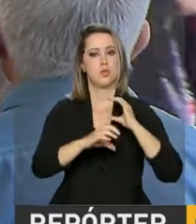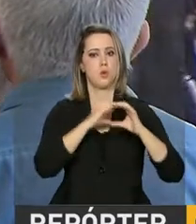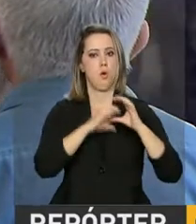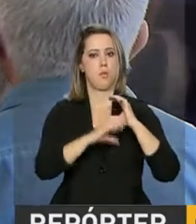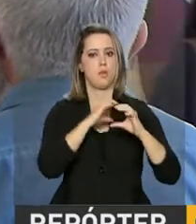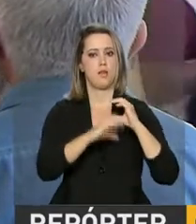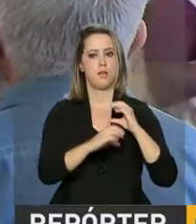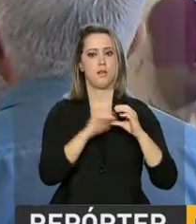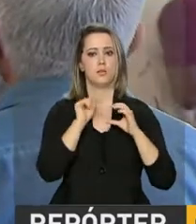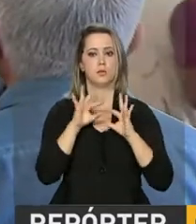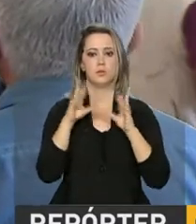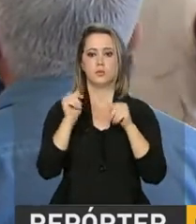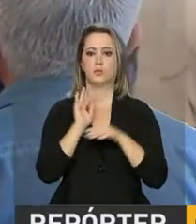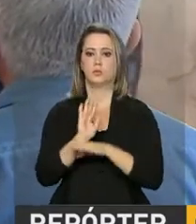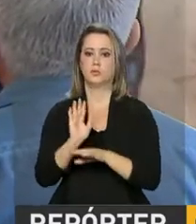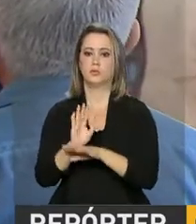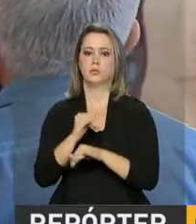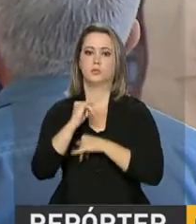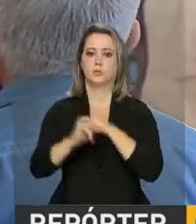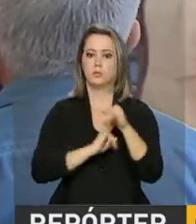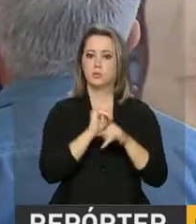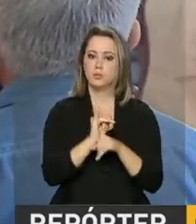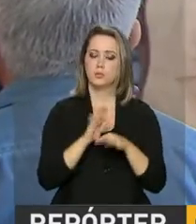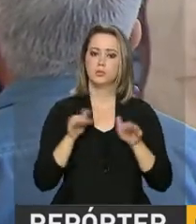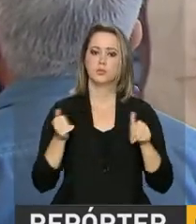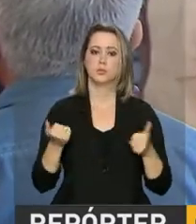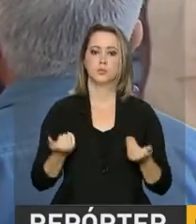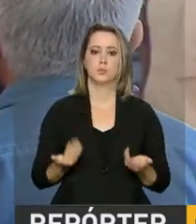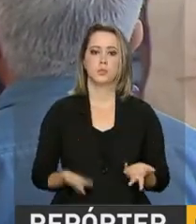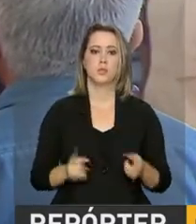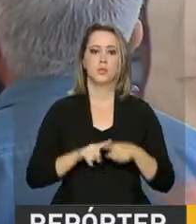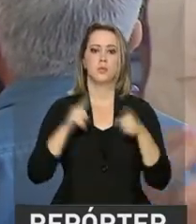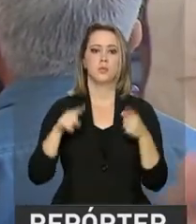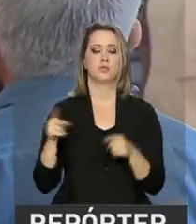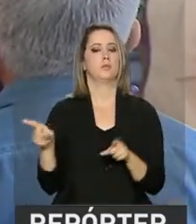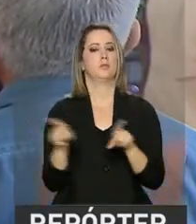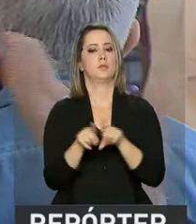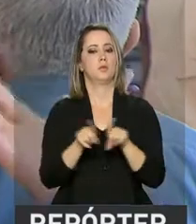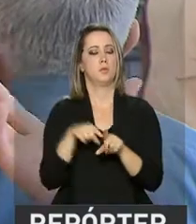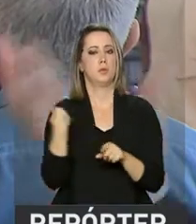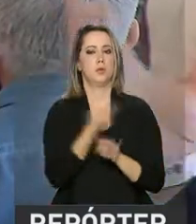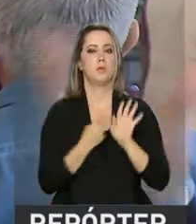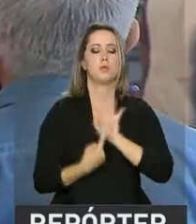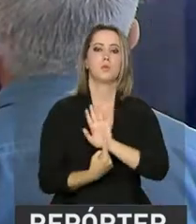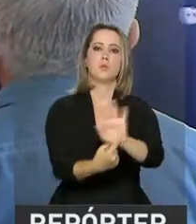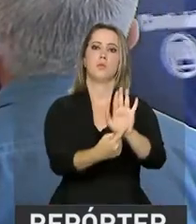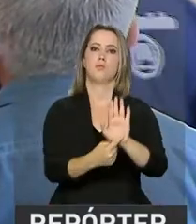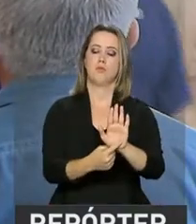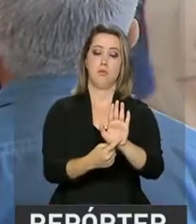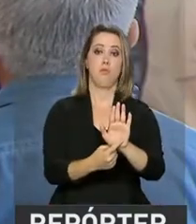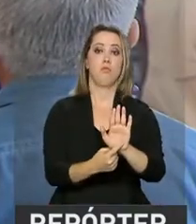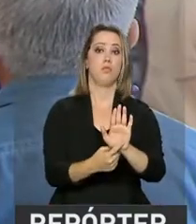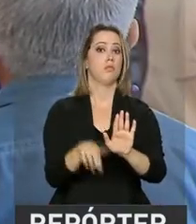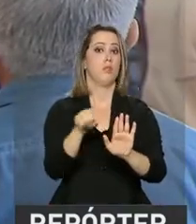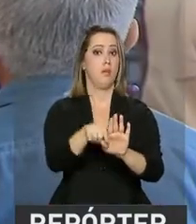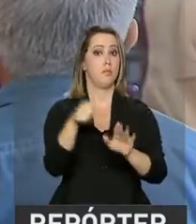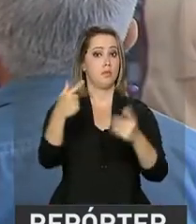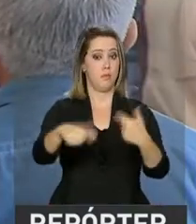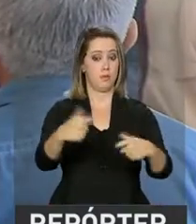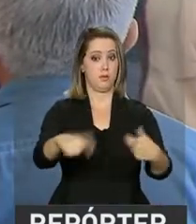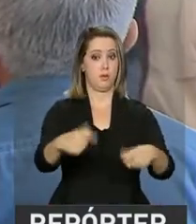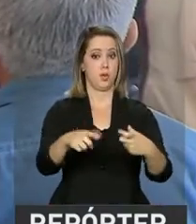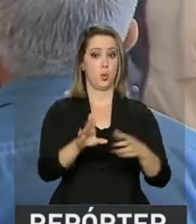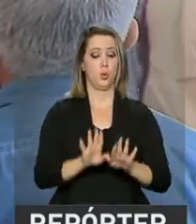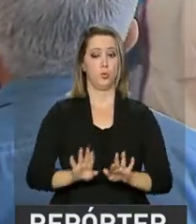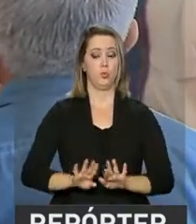que dão suporte para tudo isso, a internet. Mas nós também somos expositores, temos um stand aqui na área